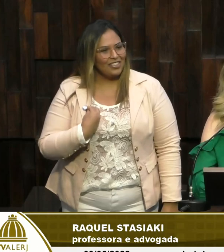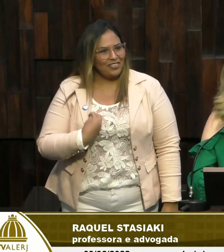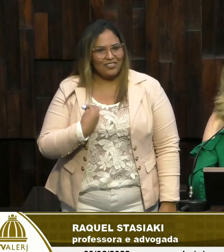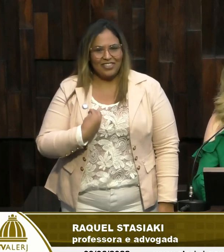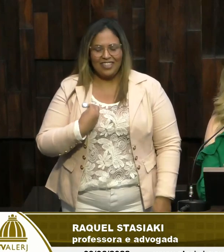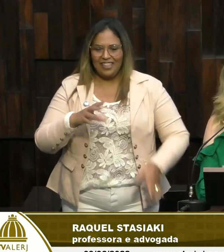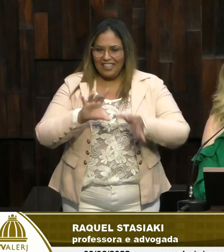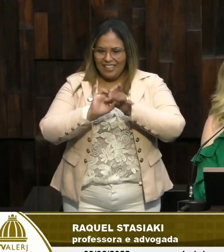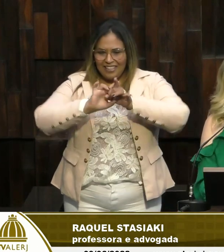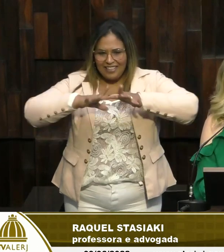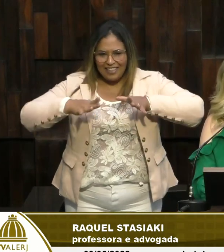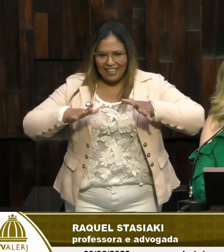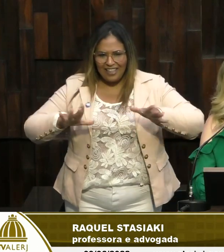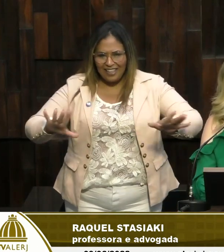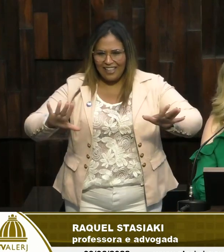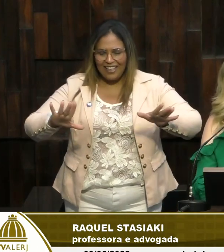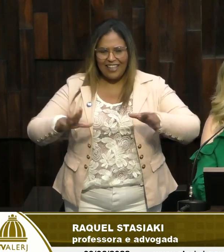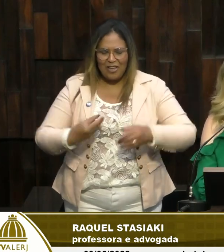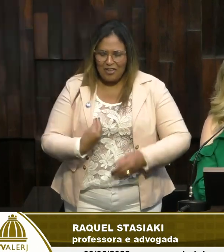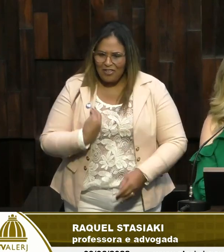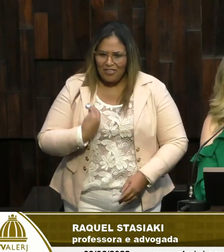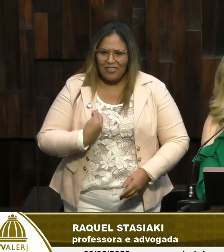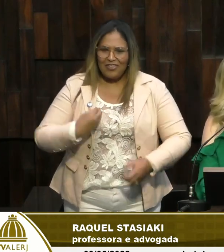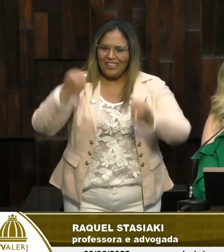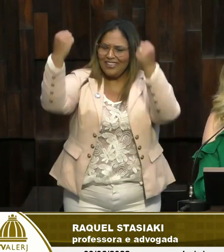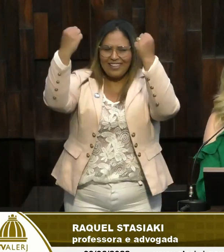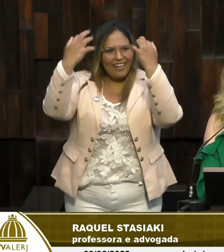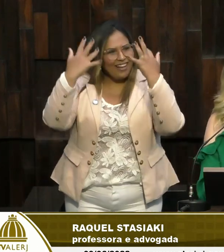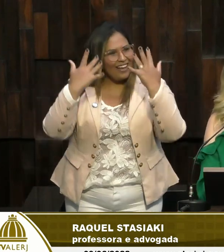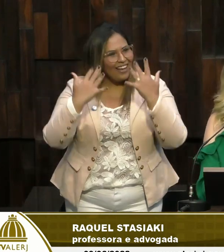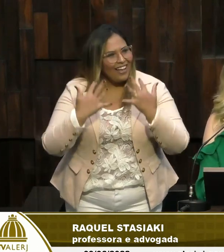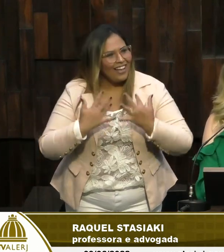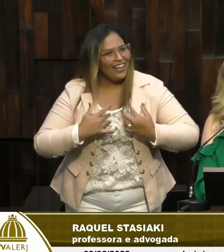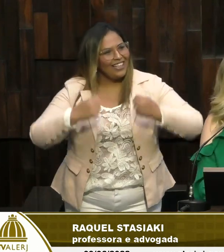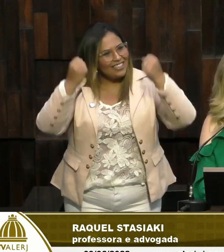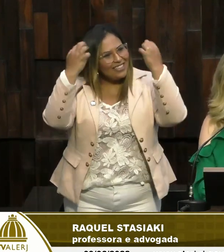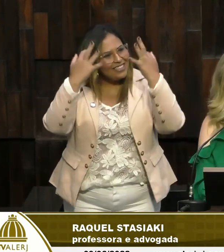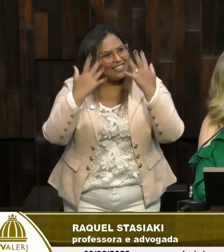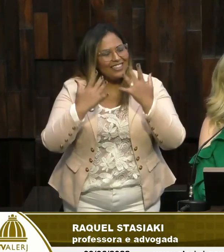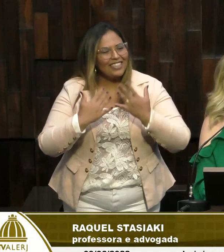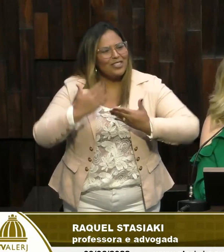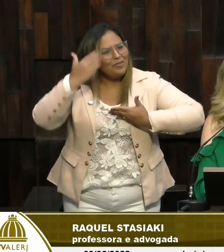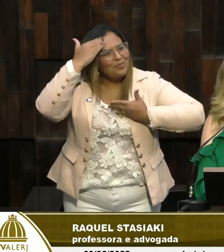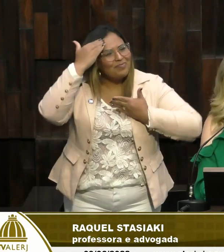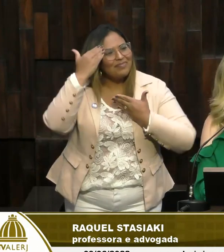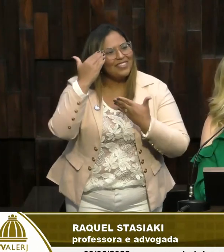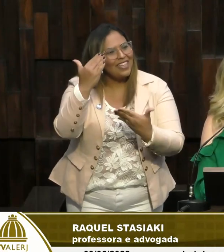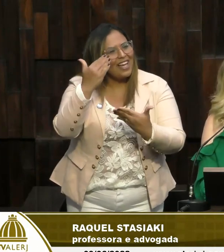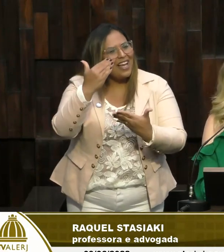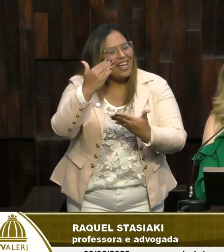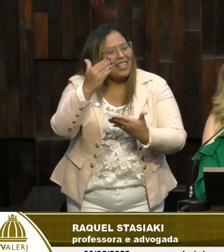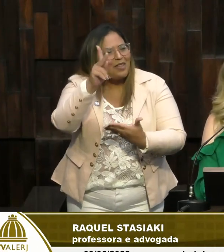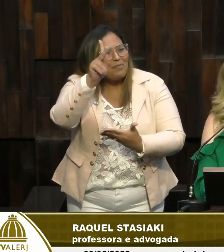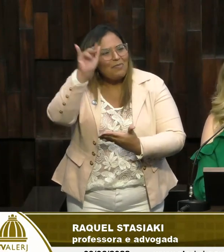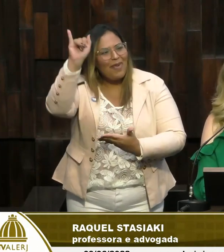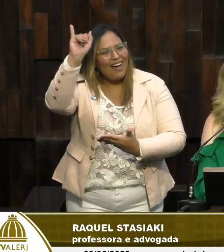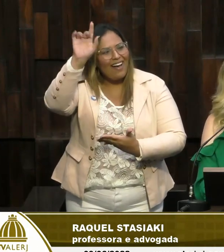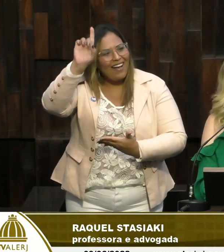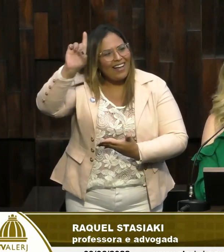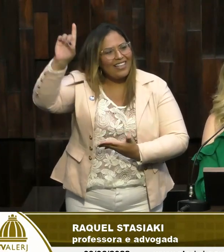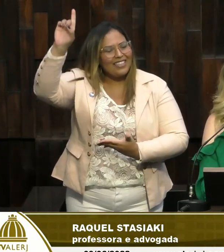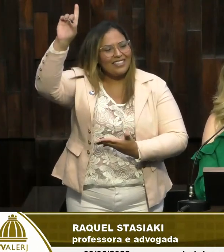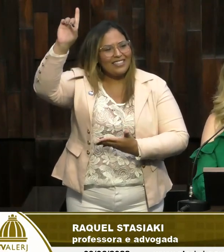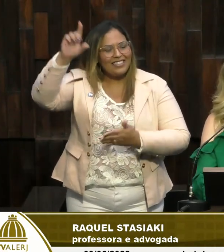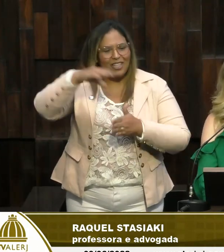caminhos e enche a nossa vida de graça. E sou muito grata ao meu Pai, que guia